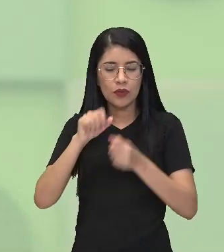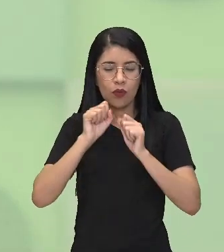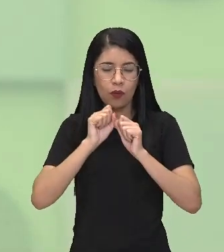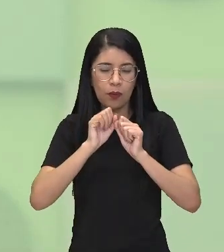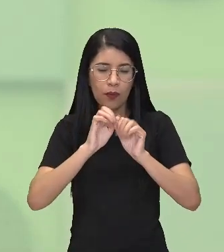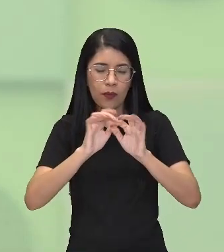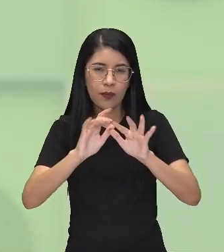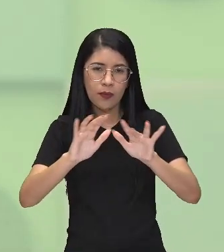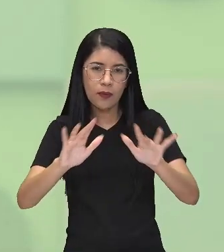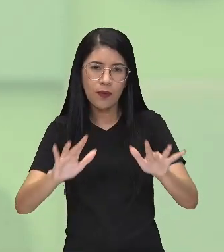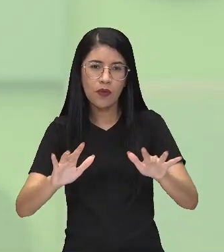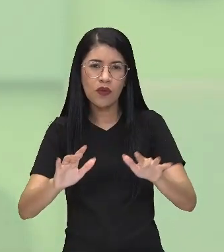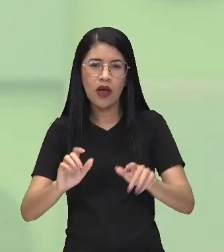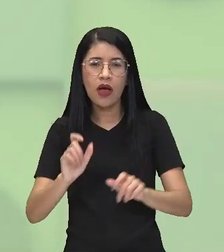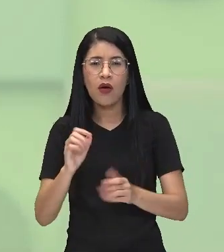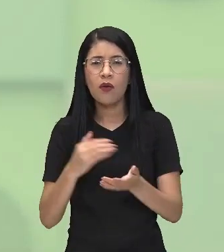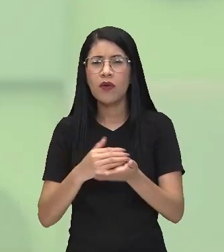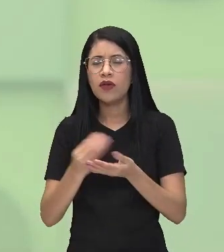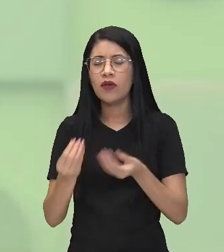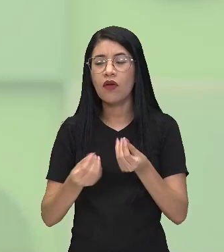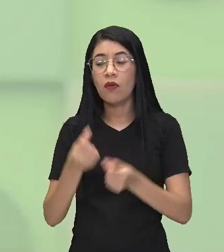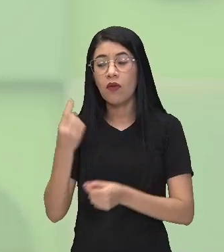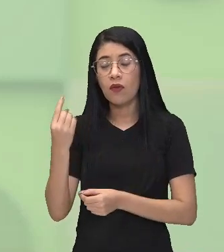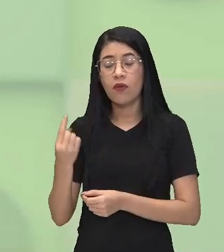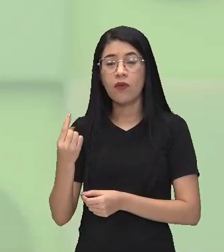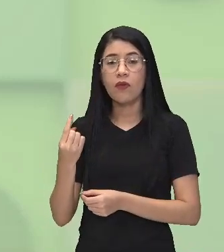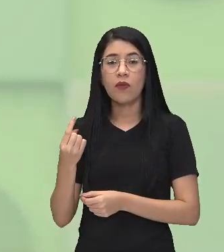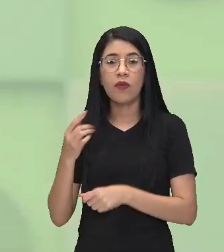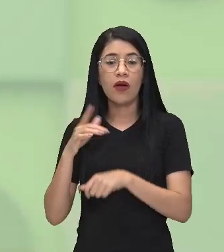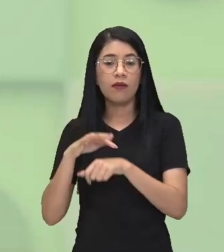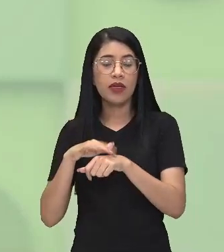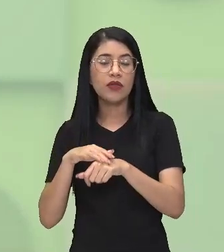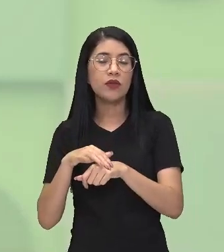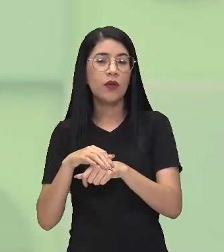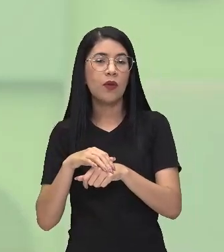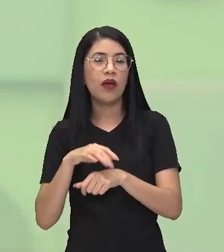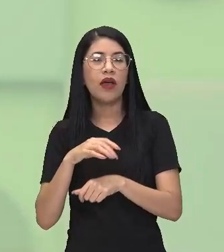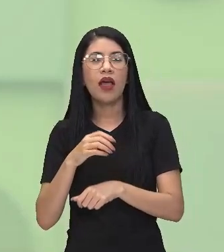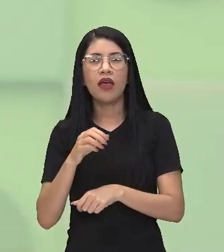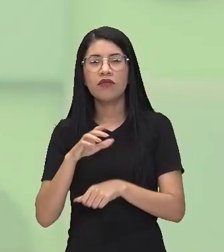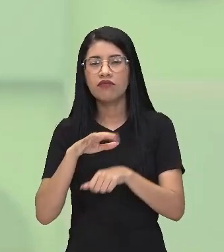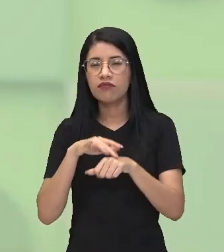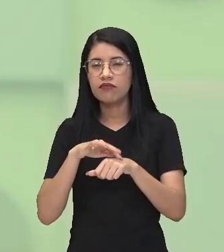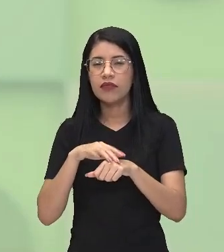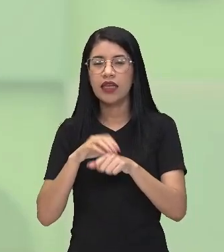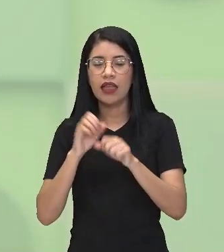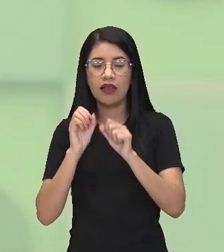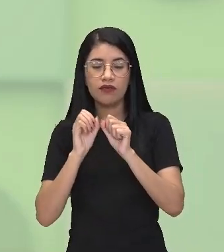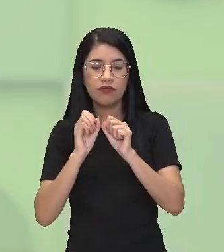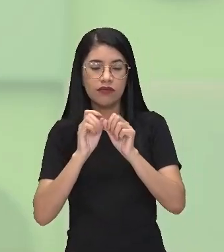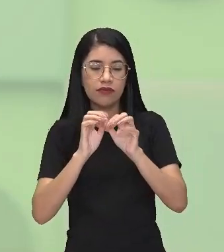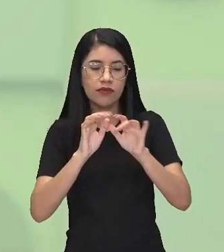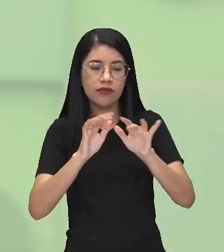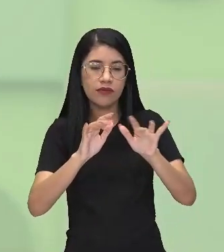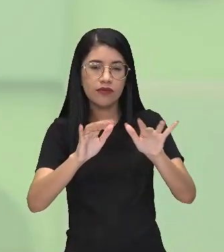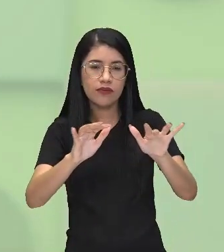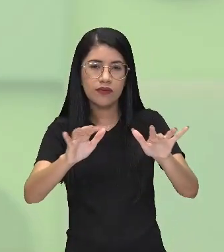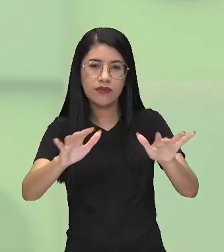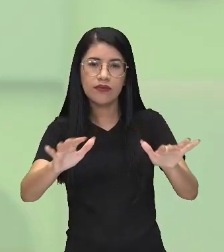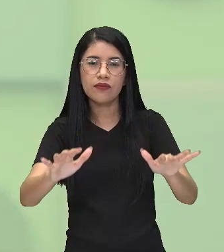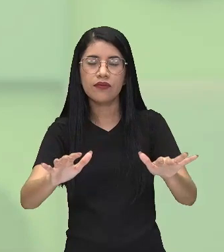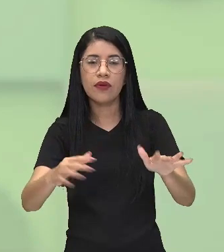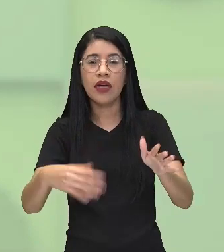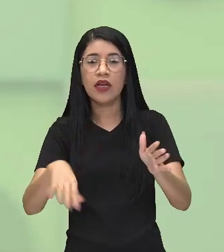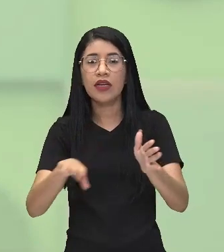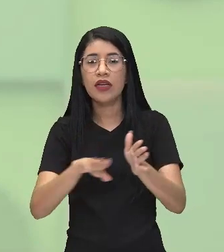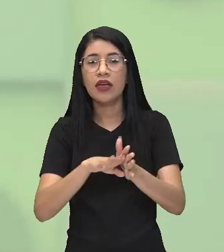uma pessoa, e foi sendo transmitidas a outras pessoas até chegar em